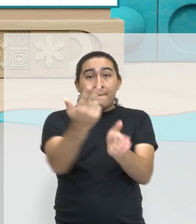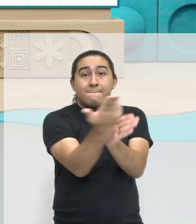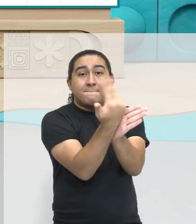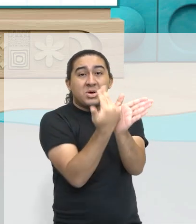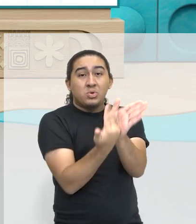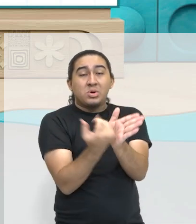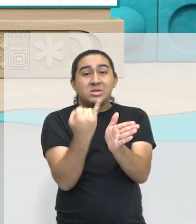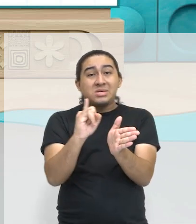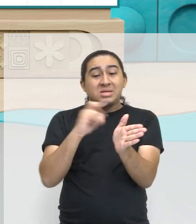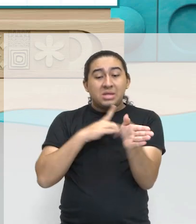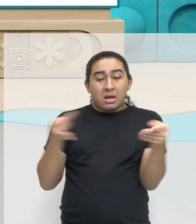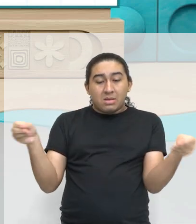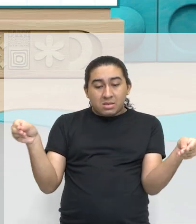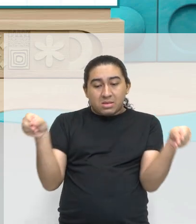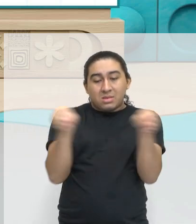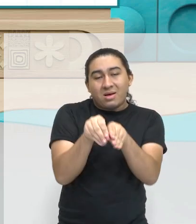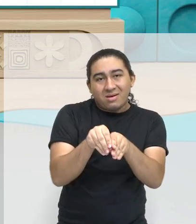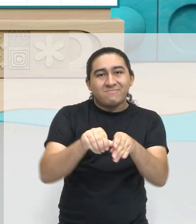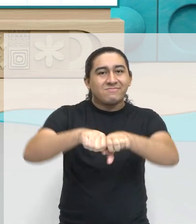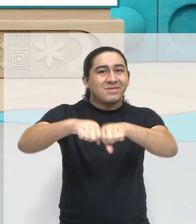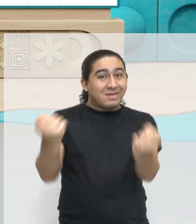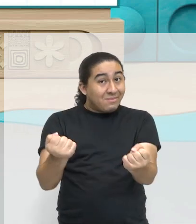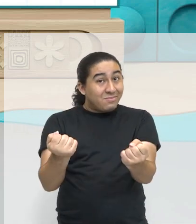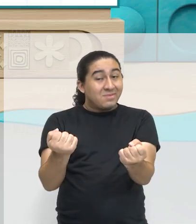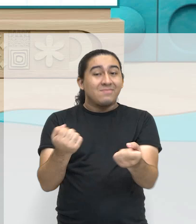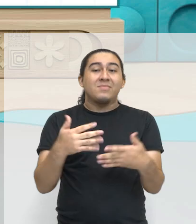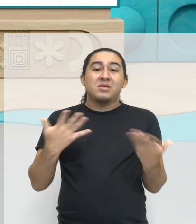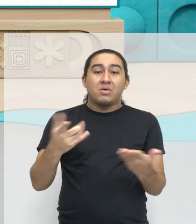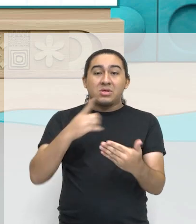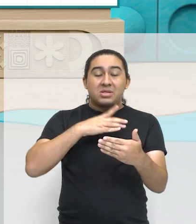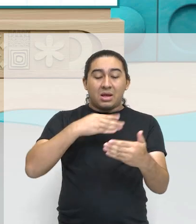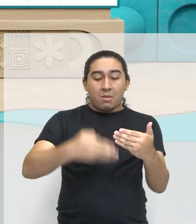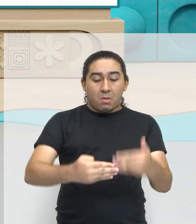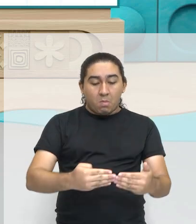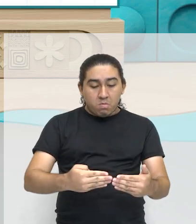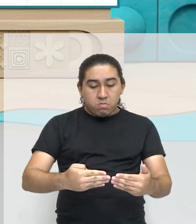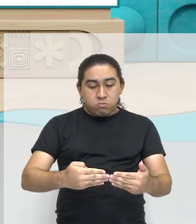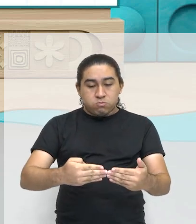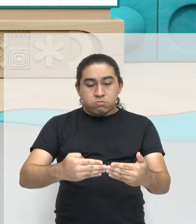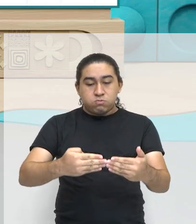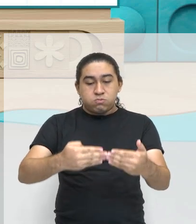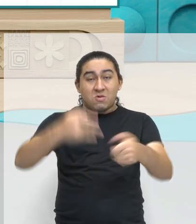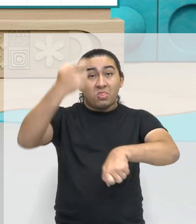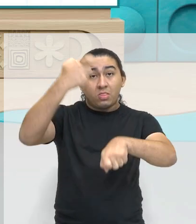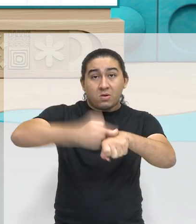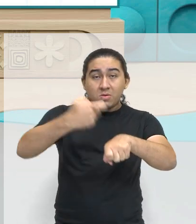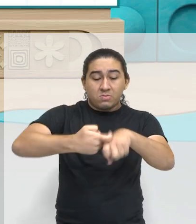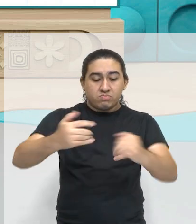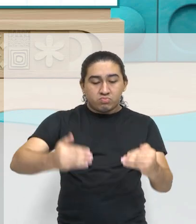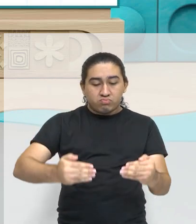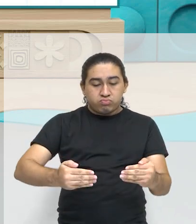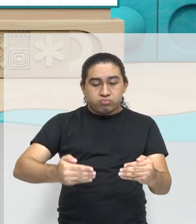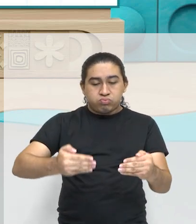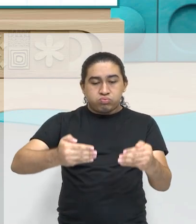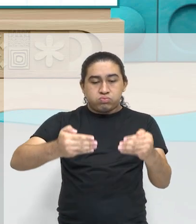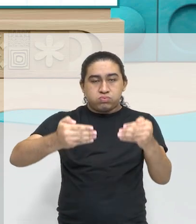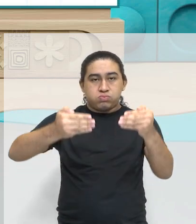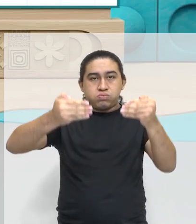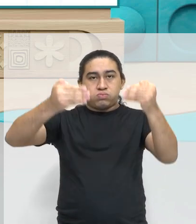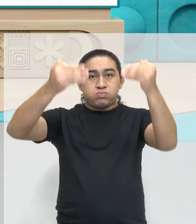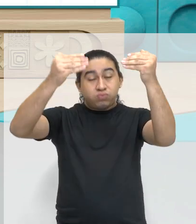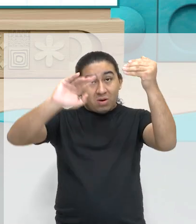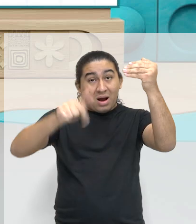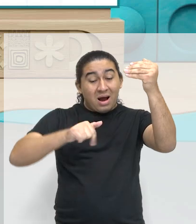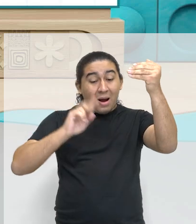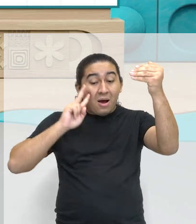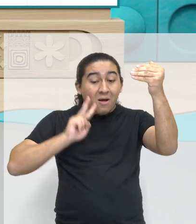verticalmente, ele não pode ser dobrado porque ele é uma tela, ele é pintado. Se ele for dobrado, vai quebrar a tinta.